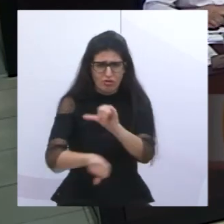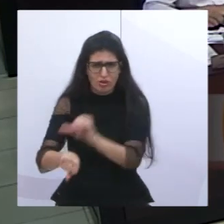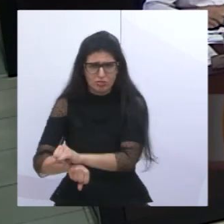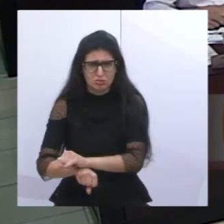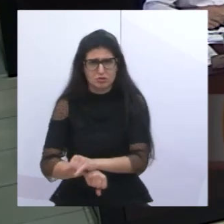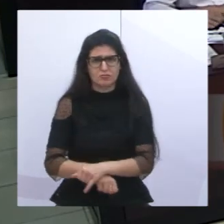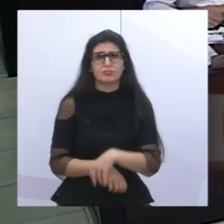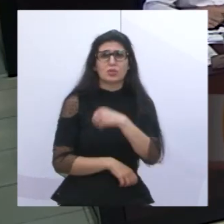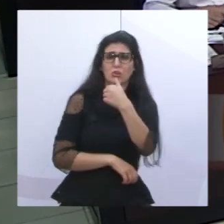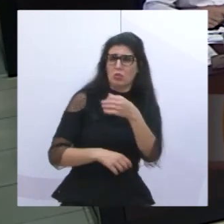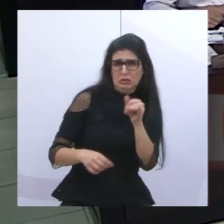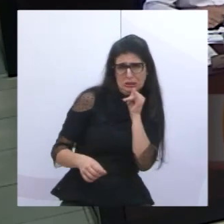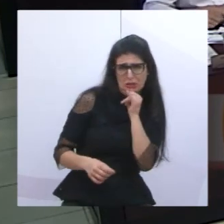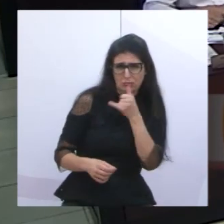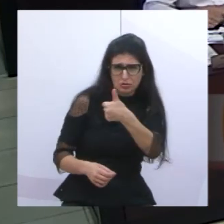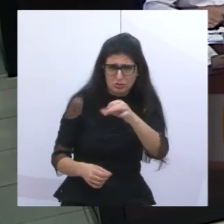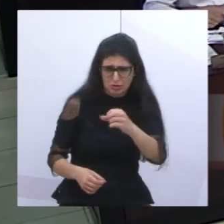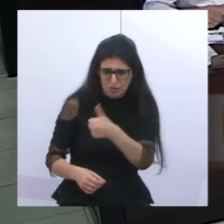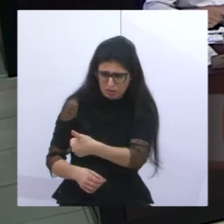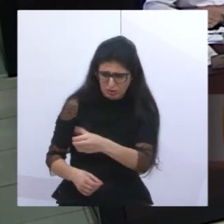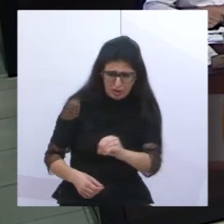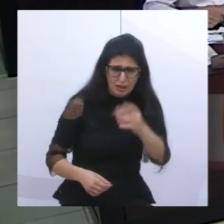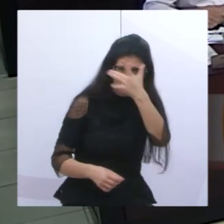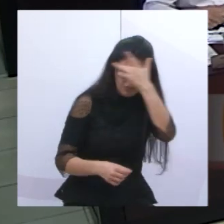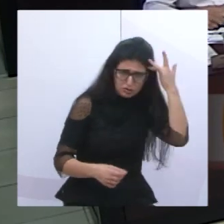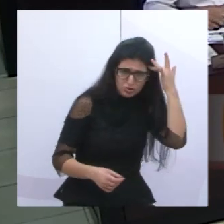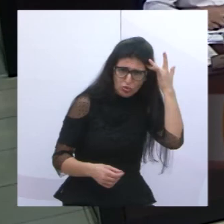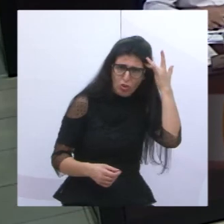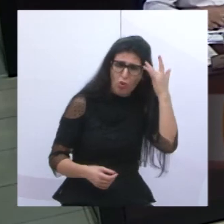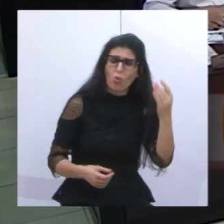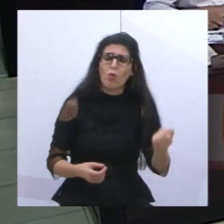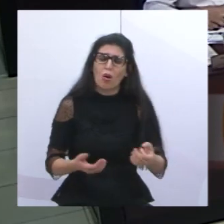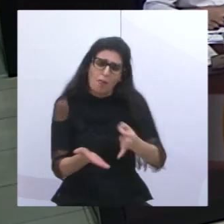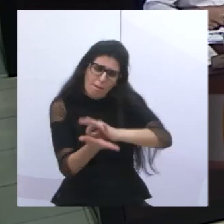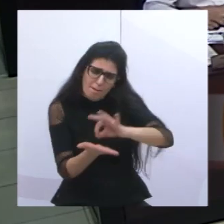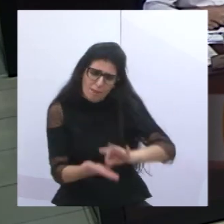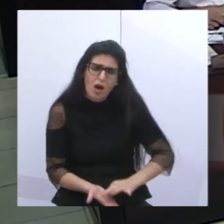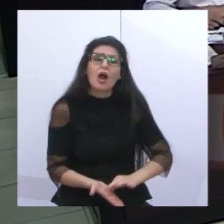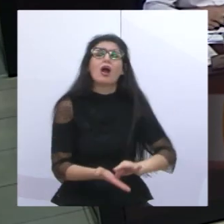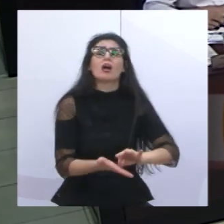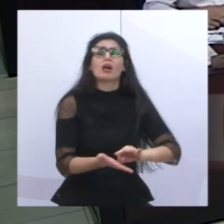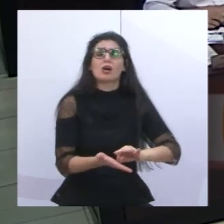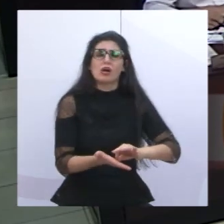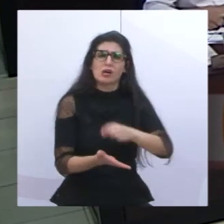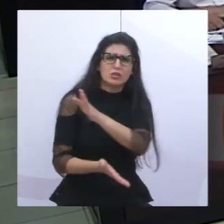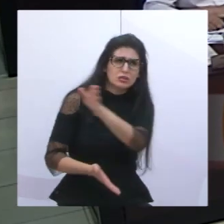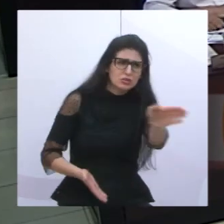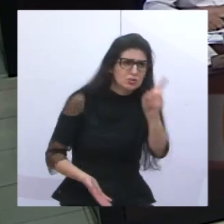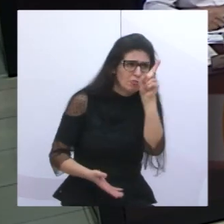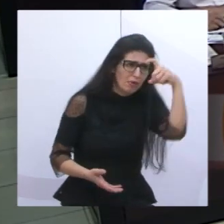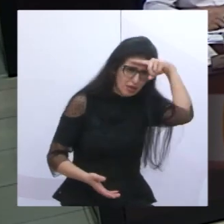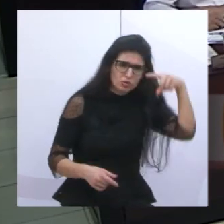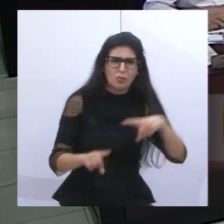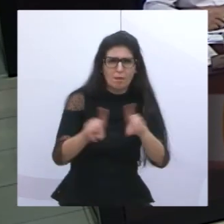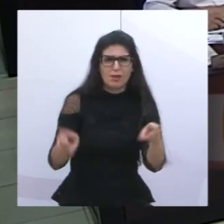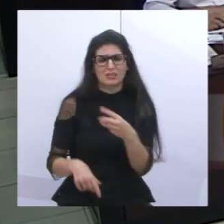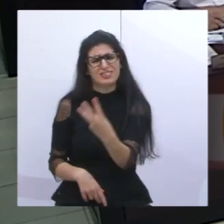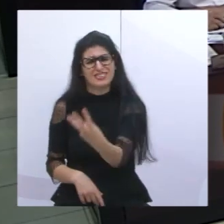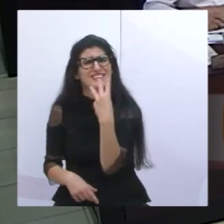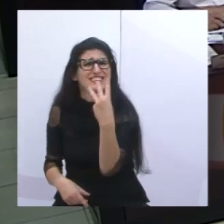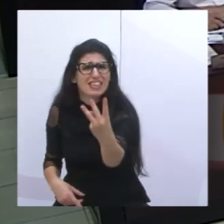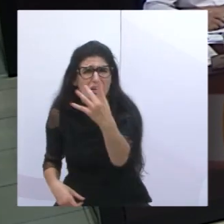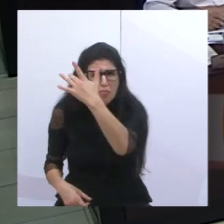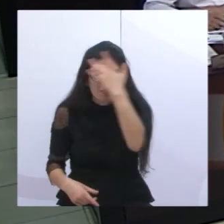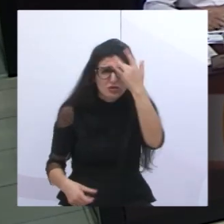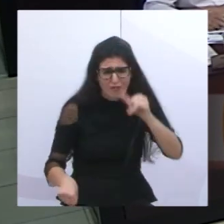10 consultas que são marcadas, 3 pessoas falsam. 3 consultas que se perdem de cada 10 porque a pessoa não comparece